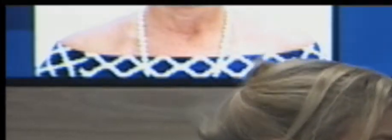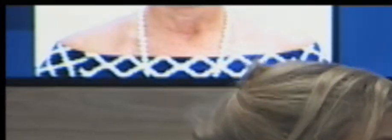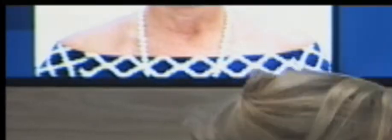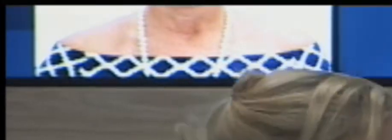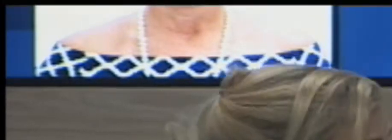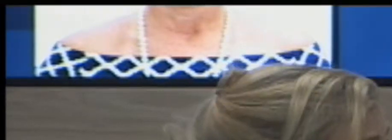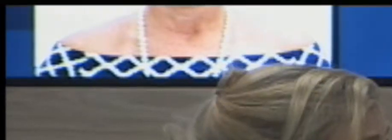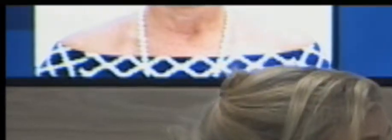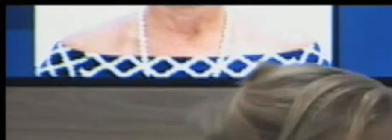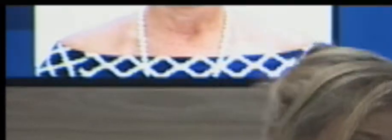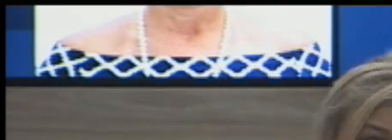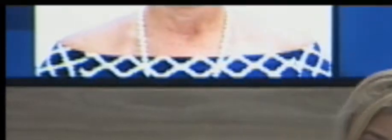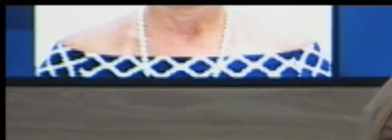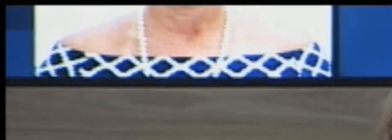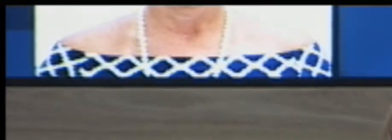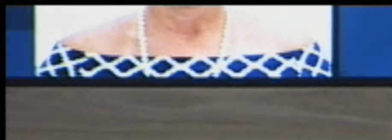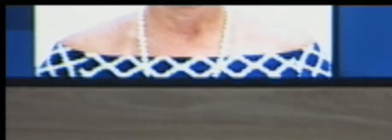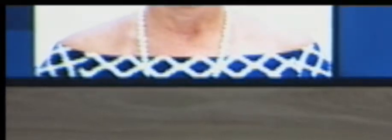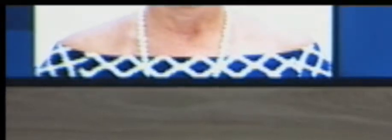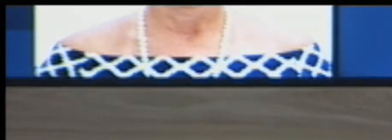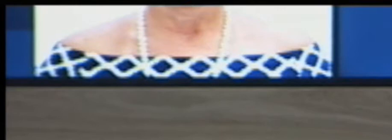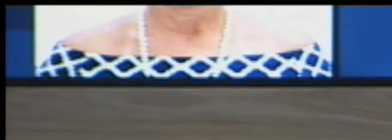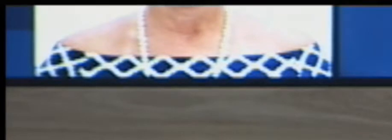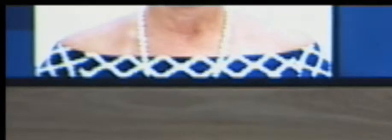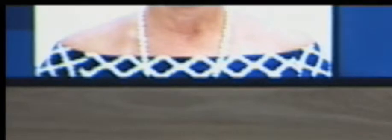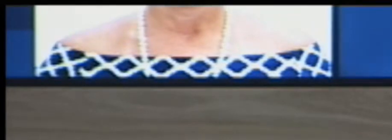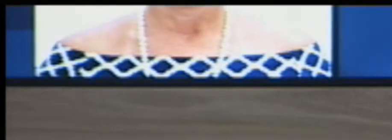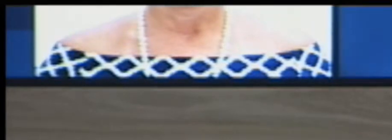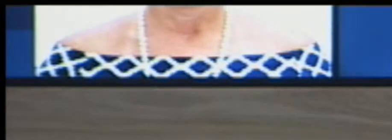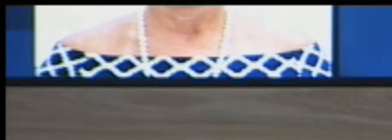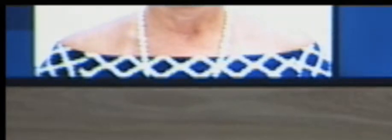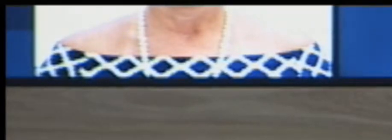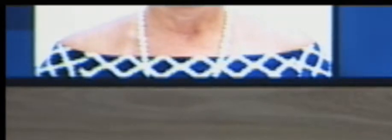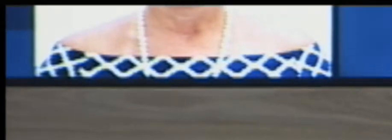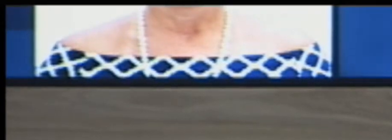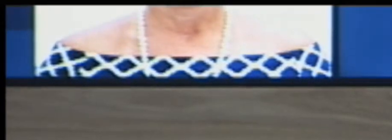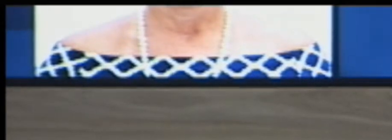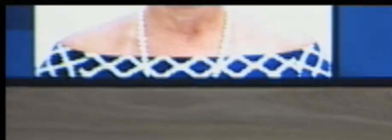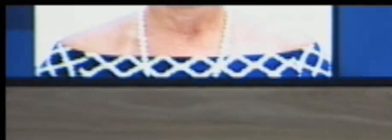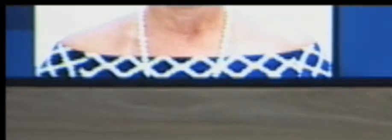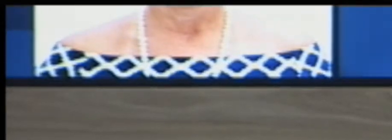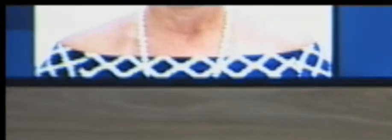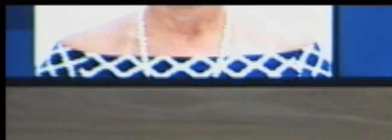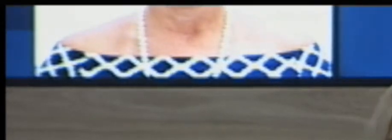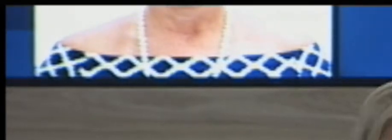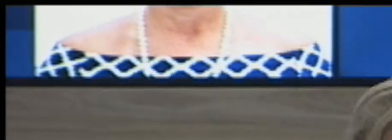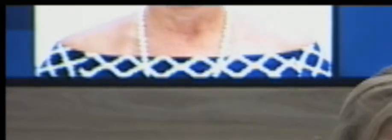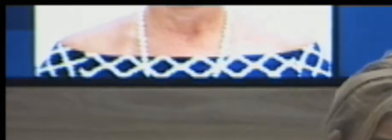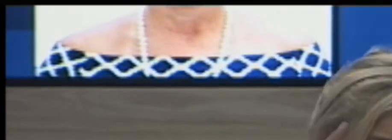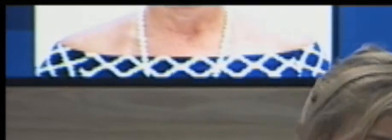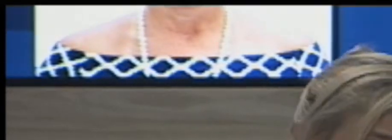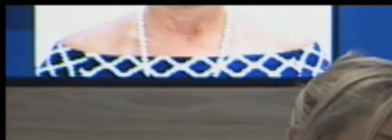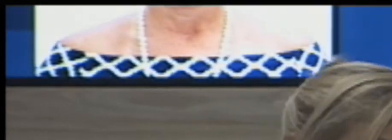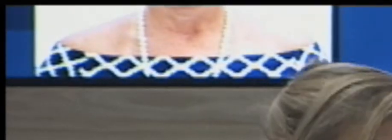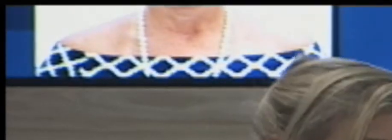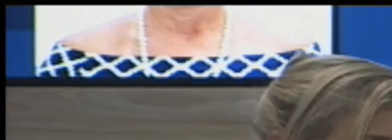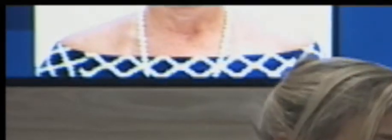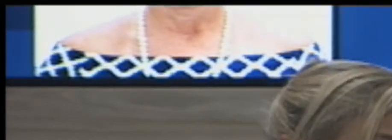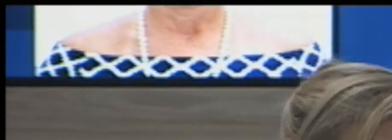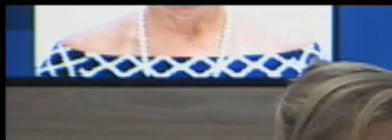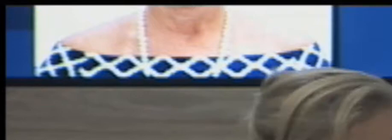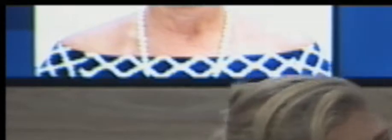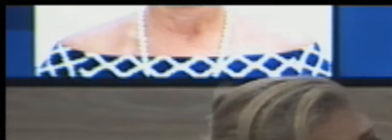parte do Executivo. Tivemos reuniões referentes junto com o Executivo para que esse